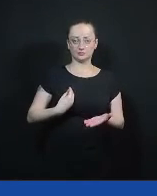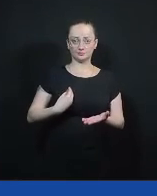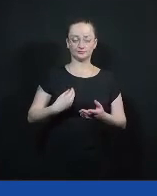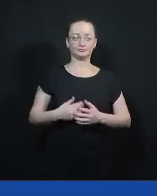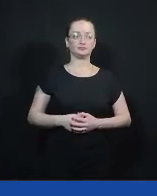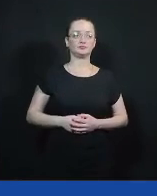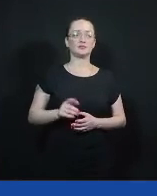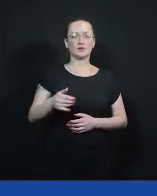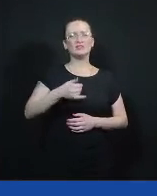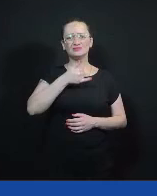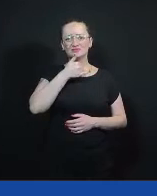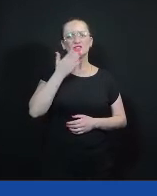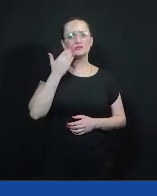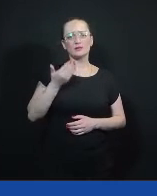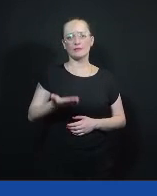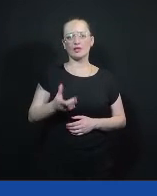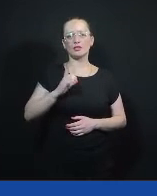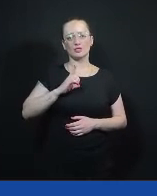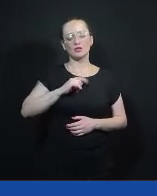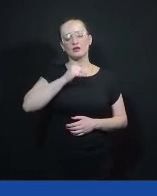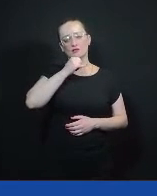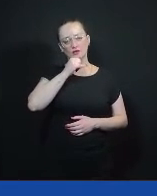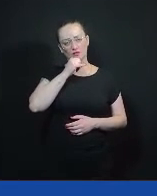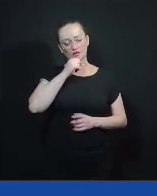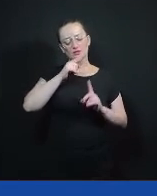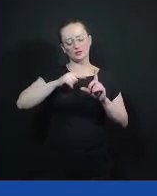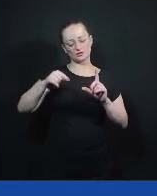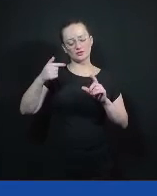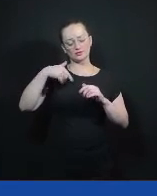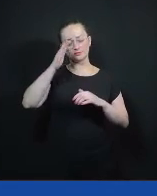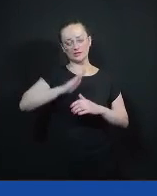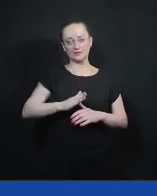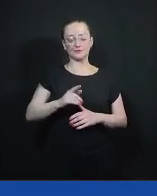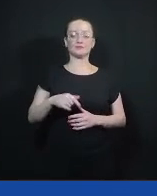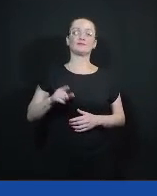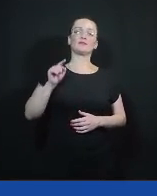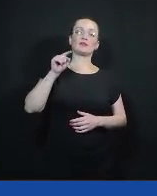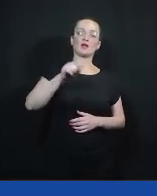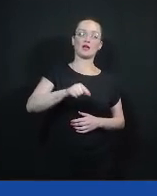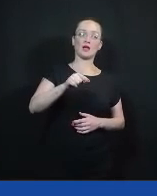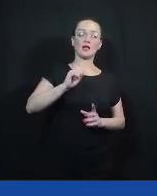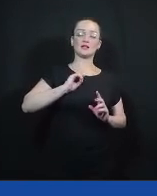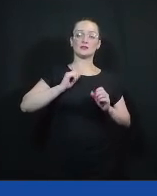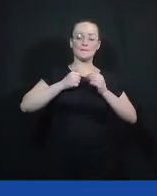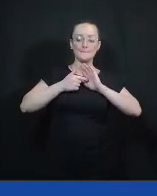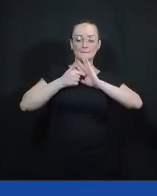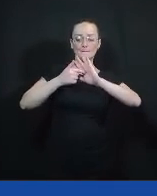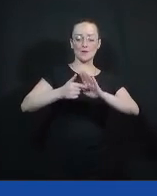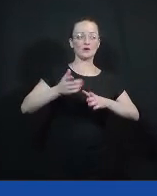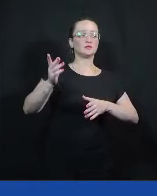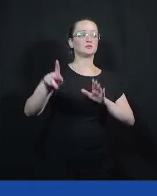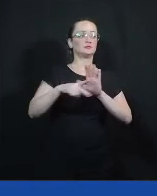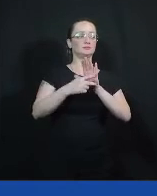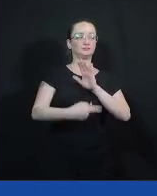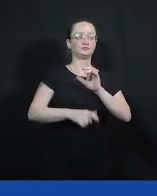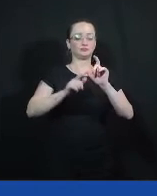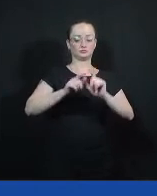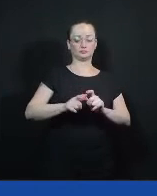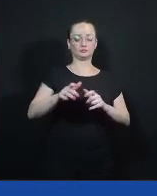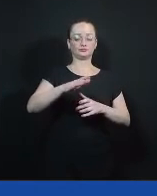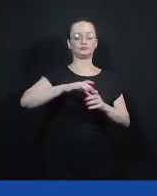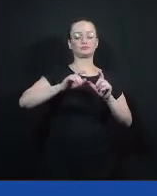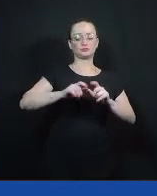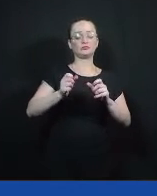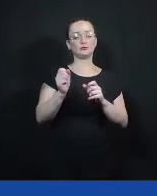bastante triste de saber que existe esse tipo de estatística ainda no Brasil. E ela se revela muito mais no âmbito local do que no âmbito nacional,